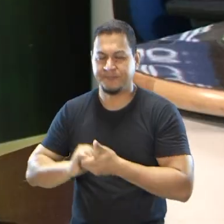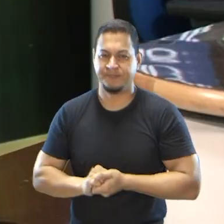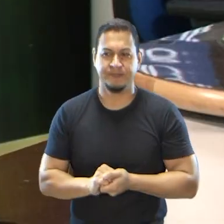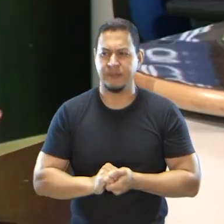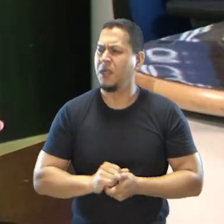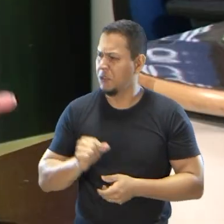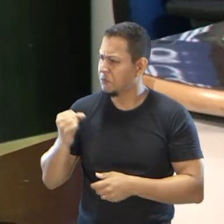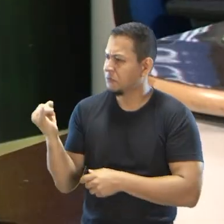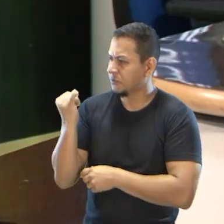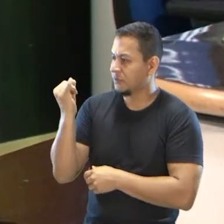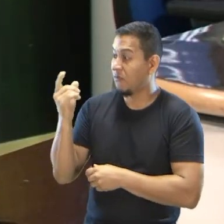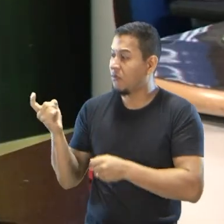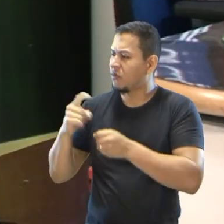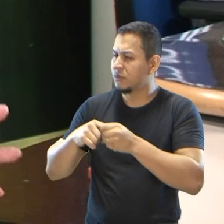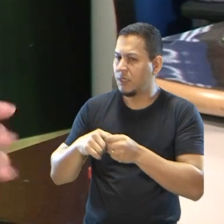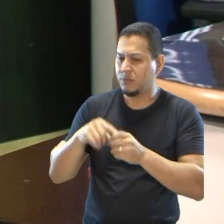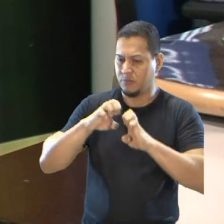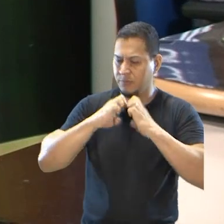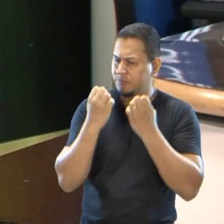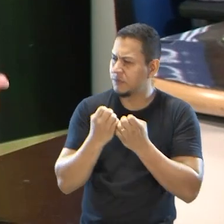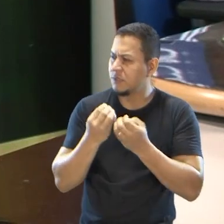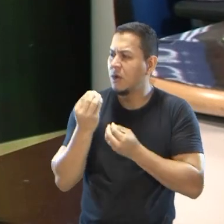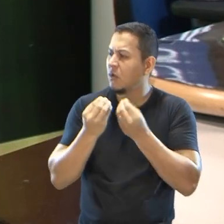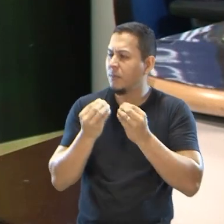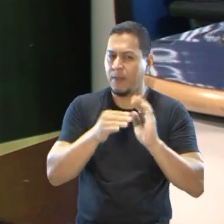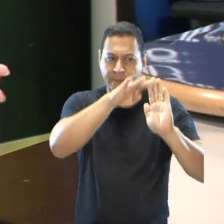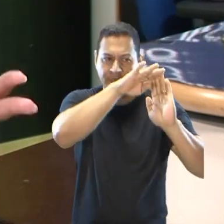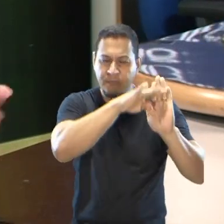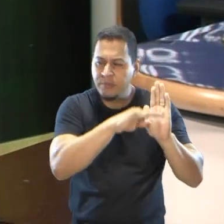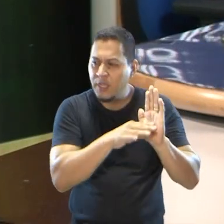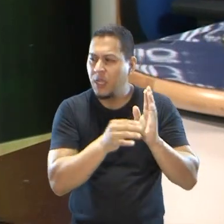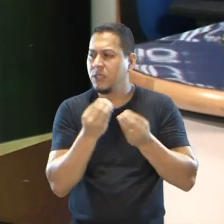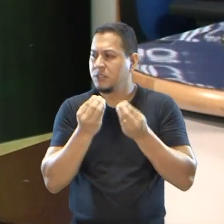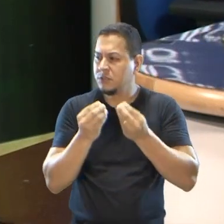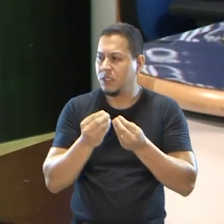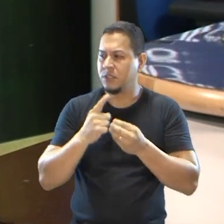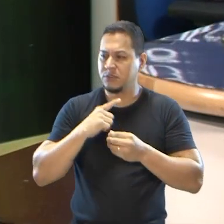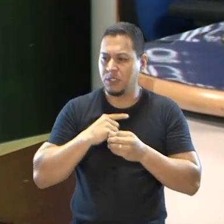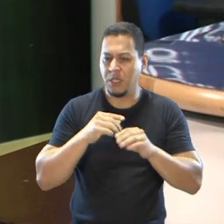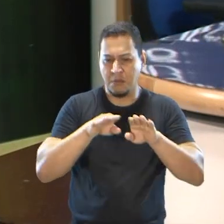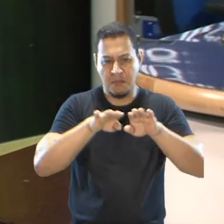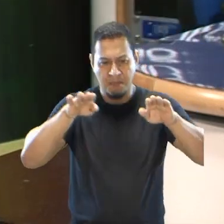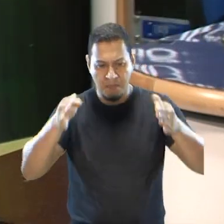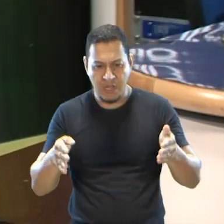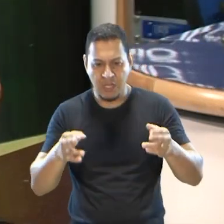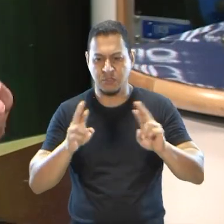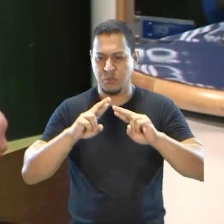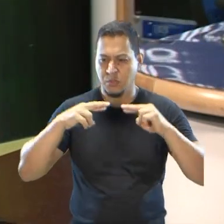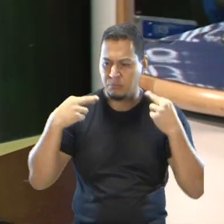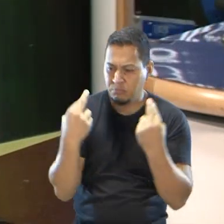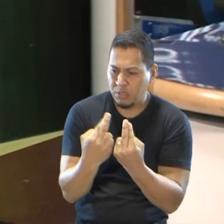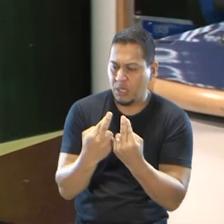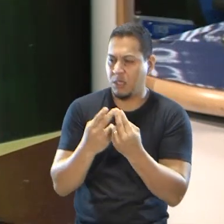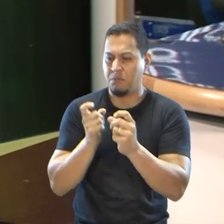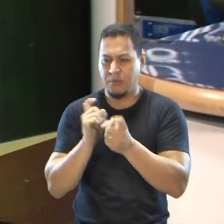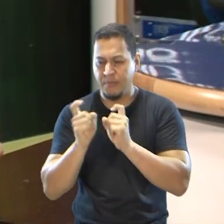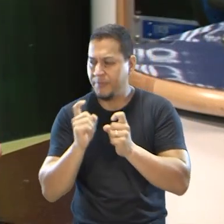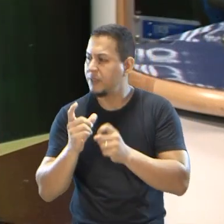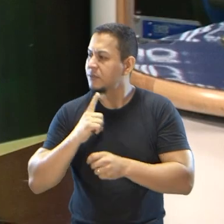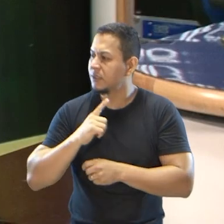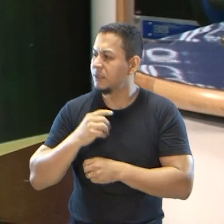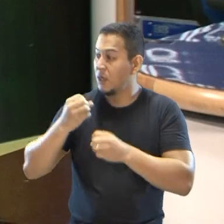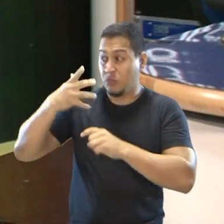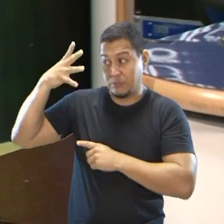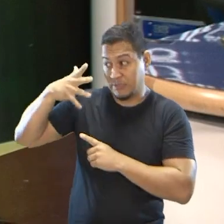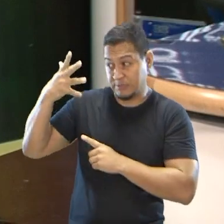importante. Voltando à jornada, Lorena, como está a programação? Né? Quais as mesas redondas que já estão confirmadas, os